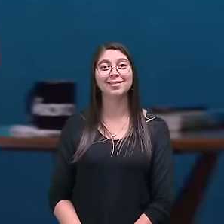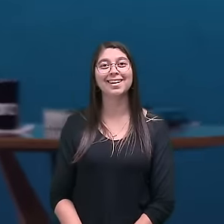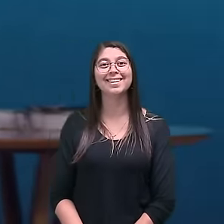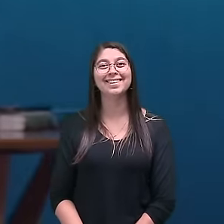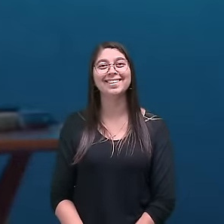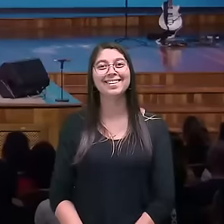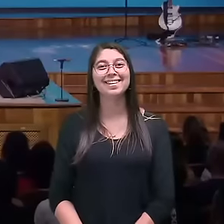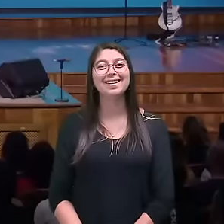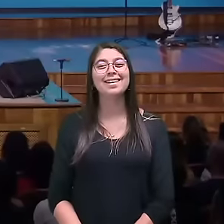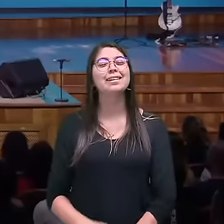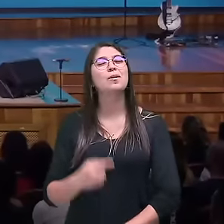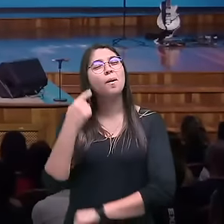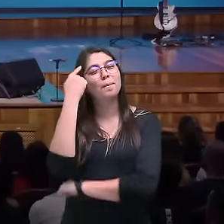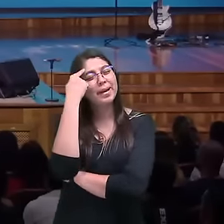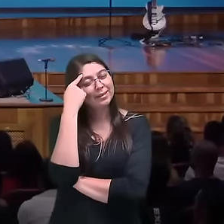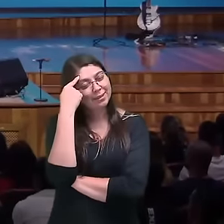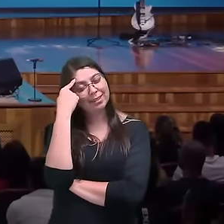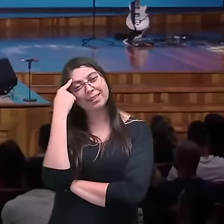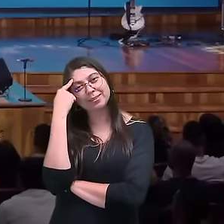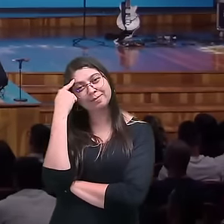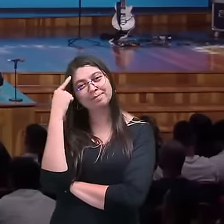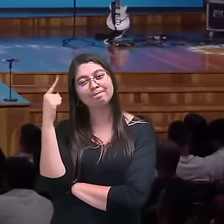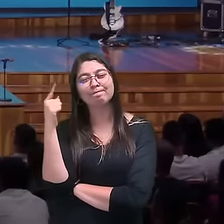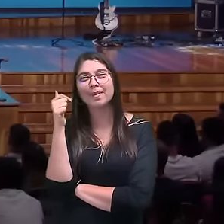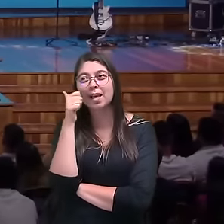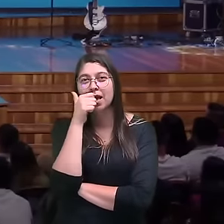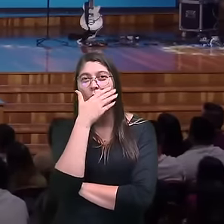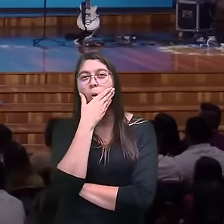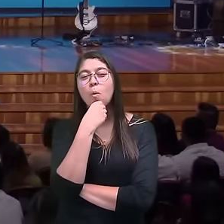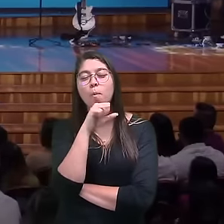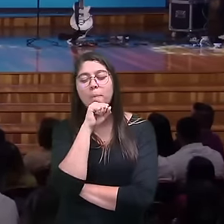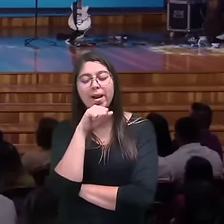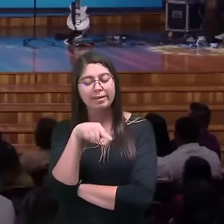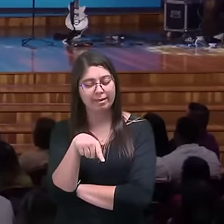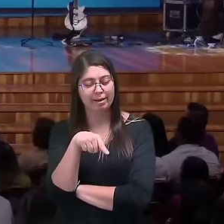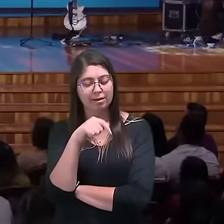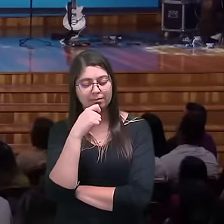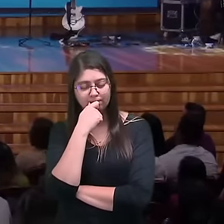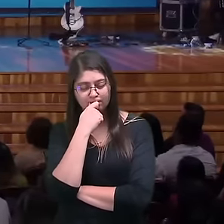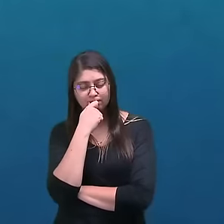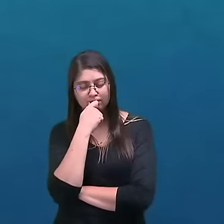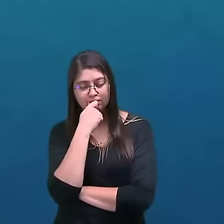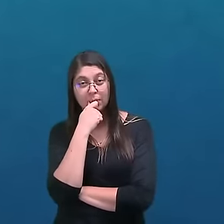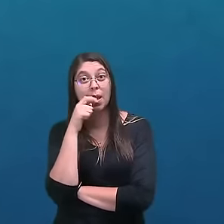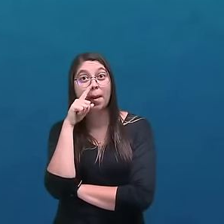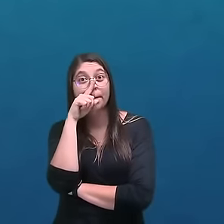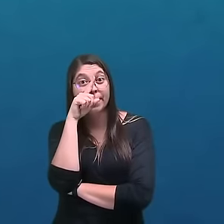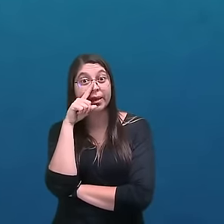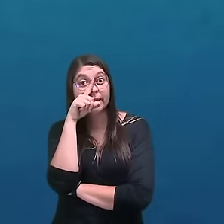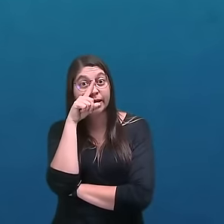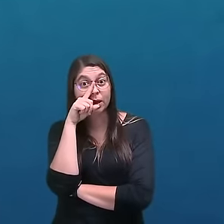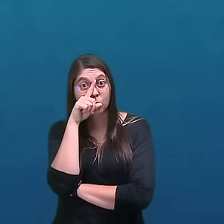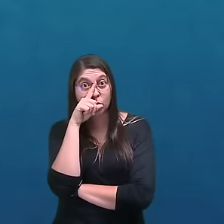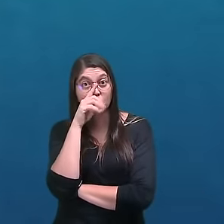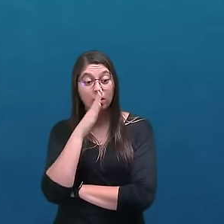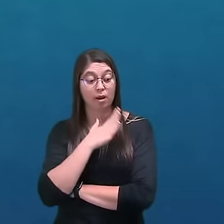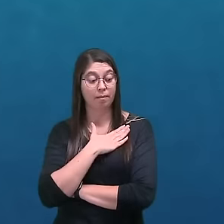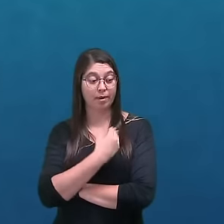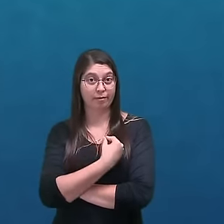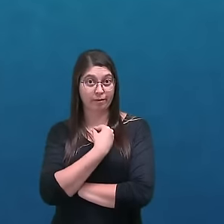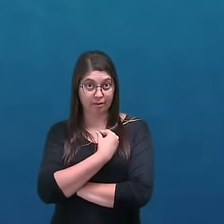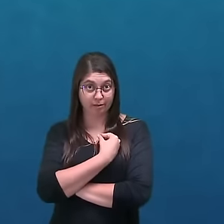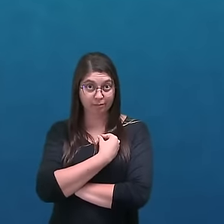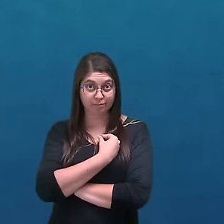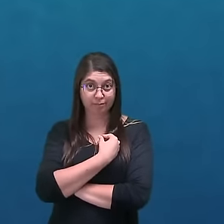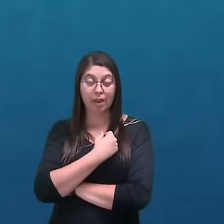Para pensar, o pai de Moisés colocou em risco a vida dele,